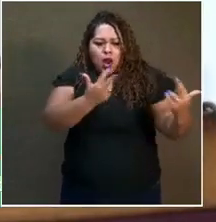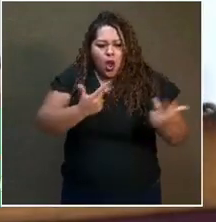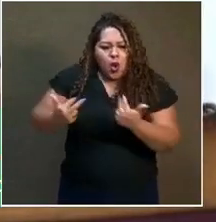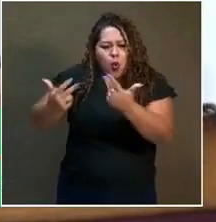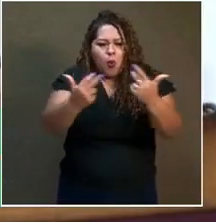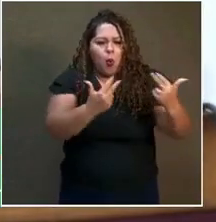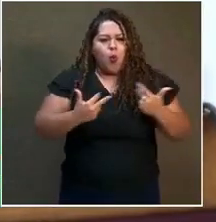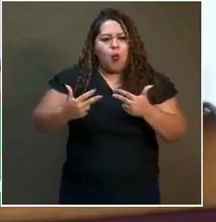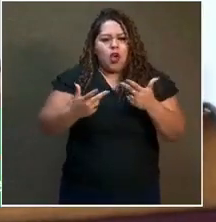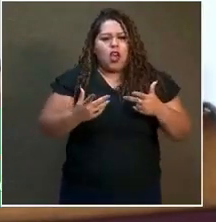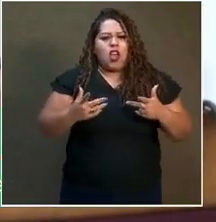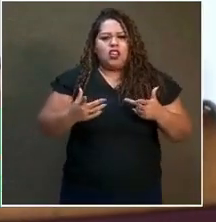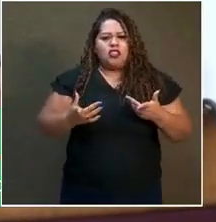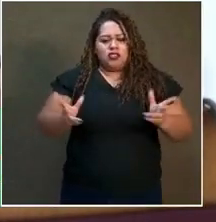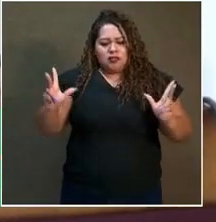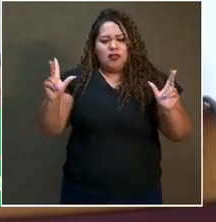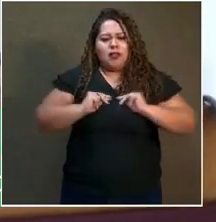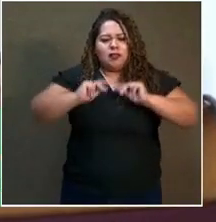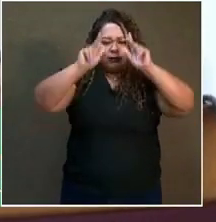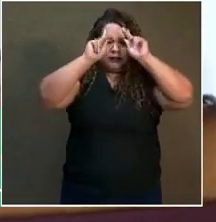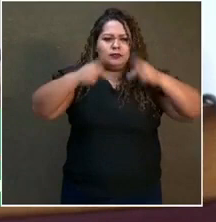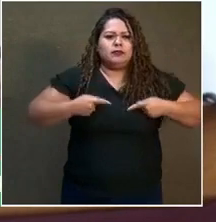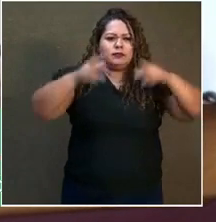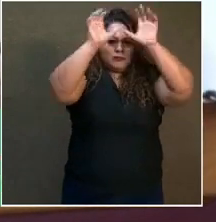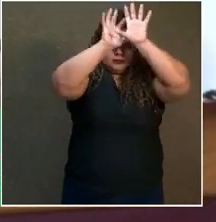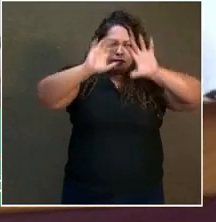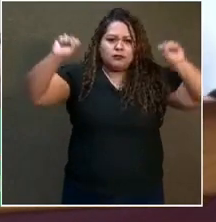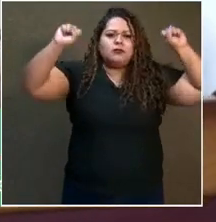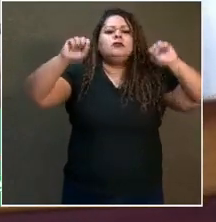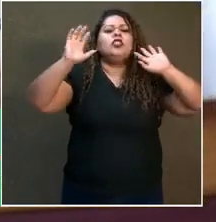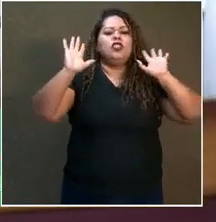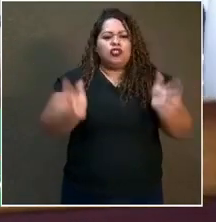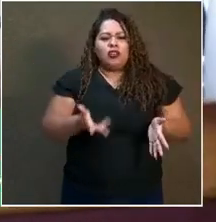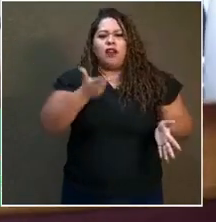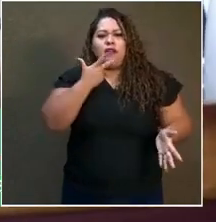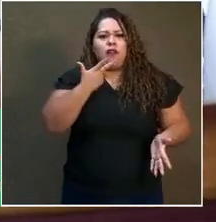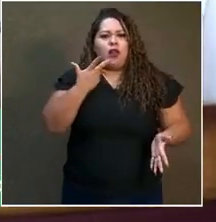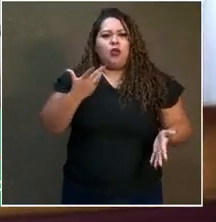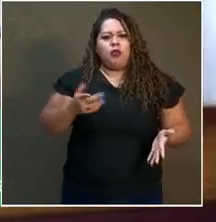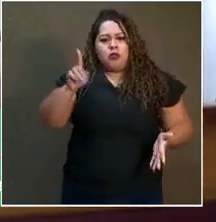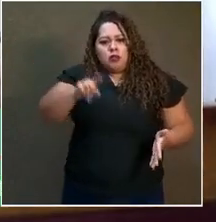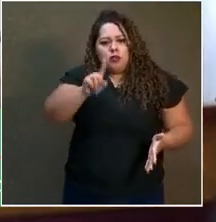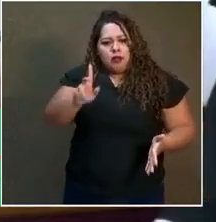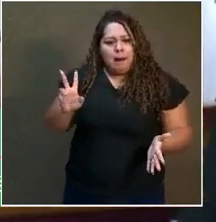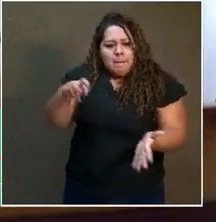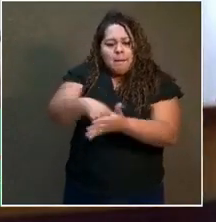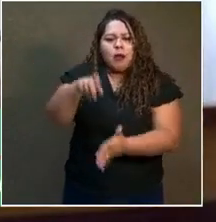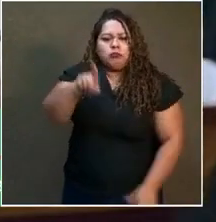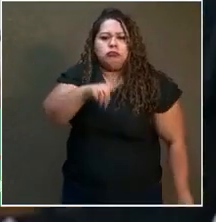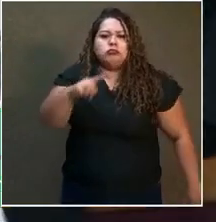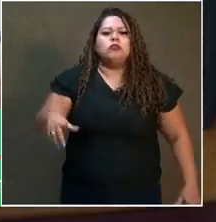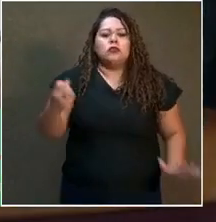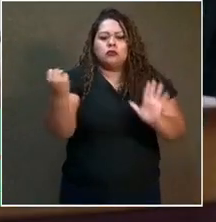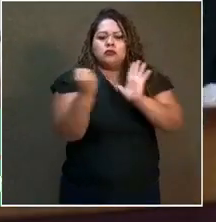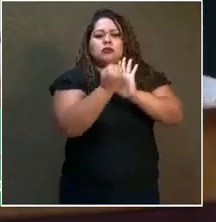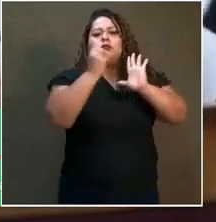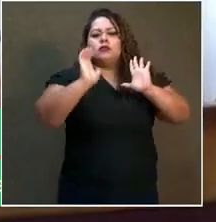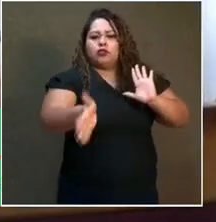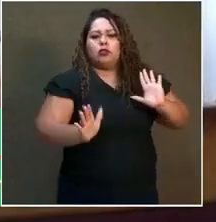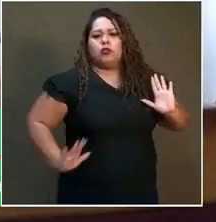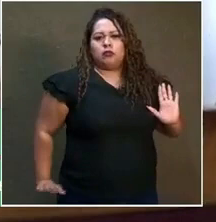da dignidade da pessoa humana, o STF, o plenário, já declarou inconstitucional sob pena de nulidade, que fique registrado